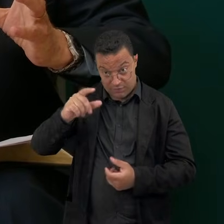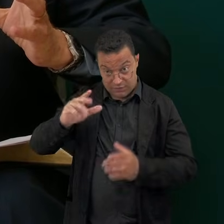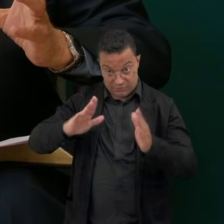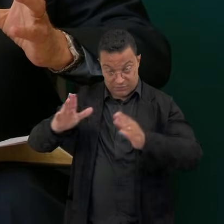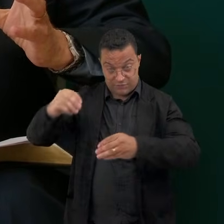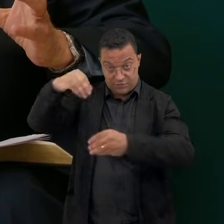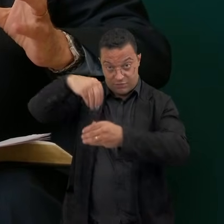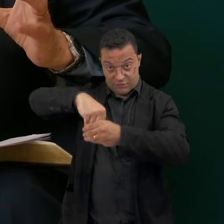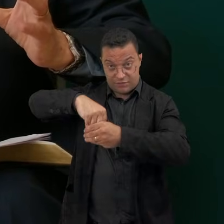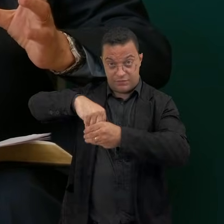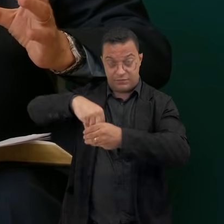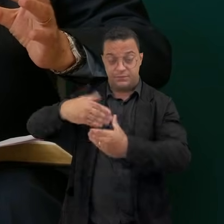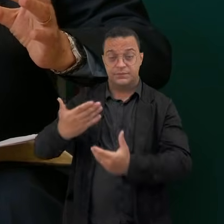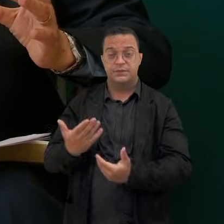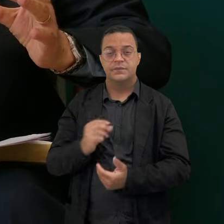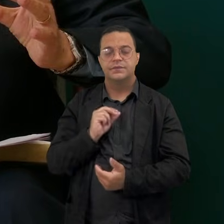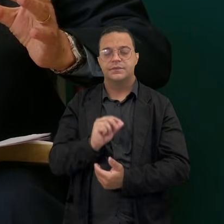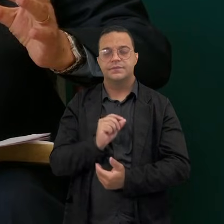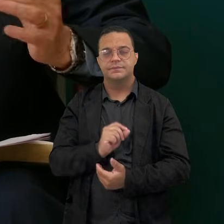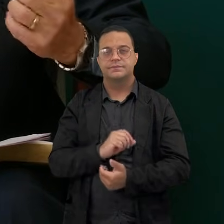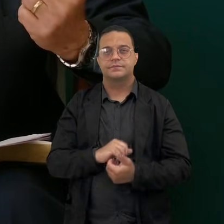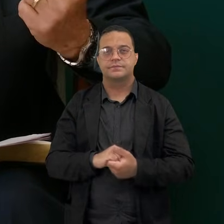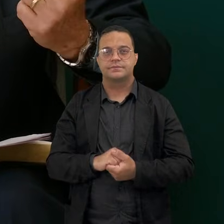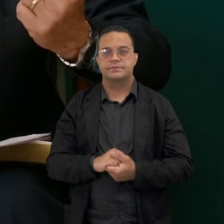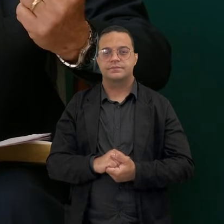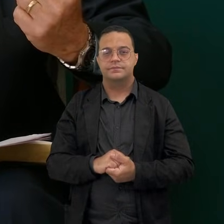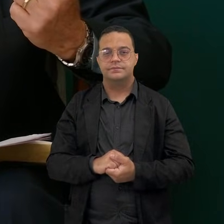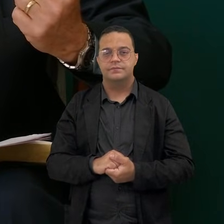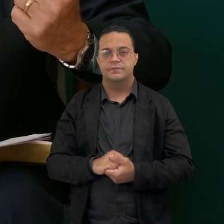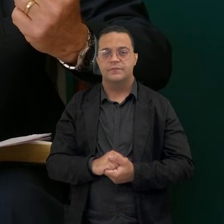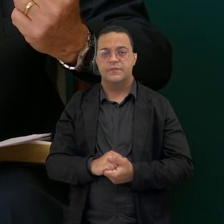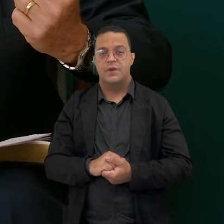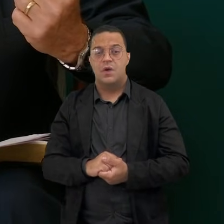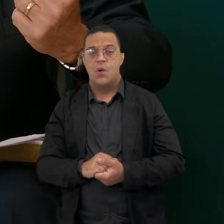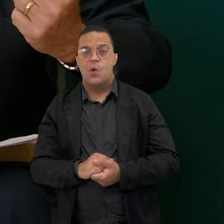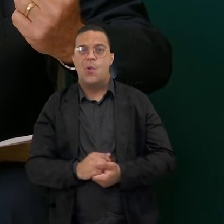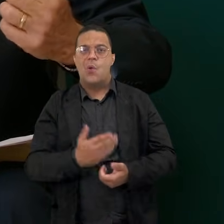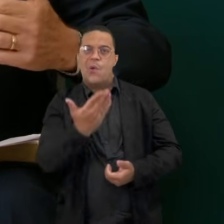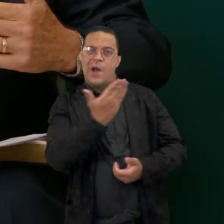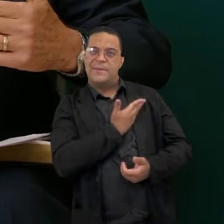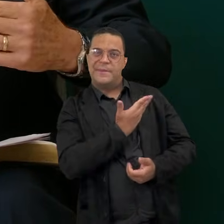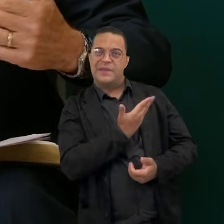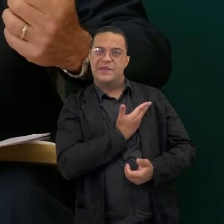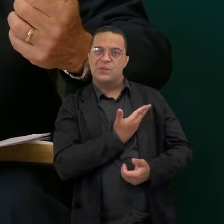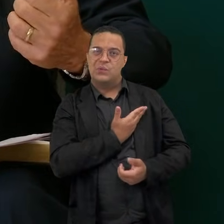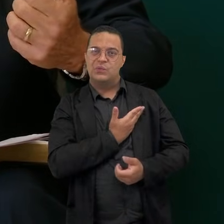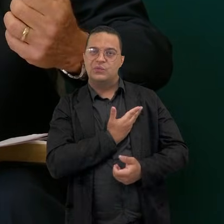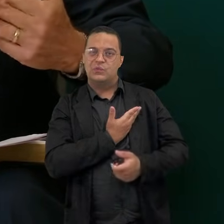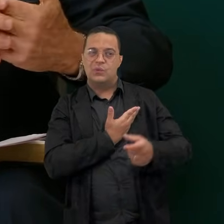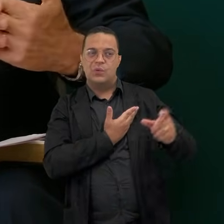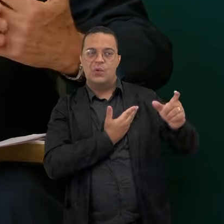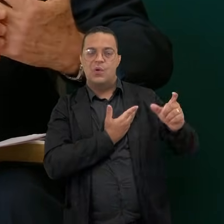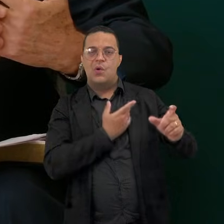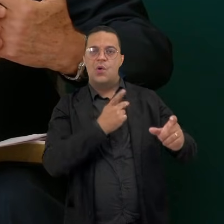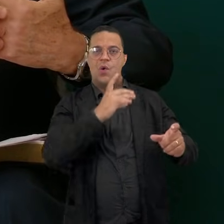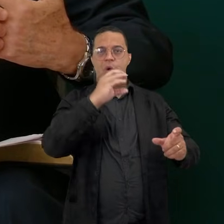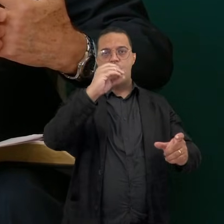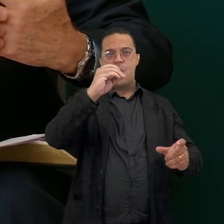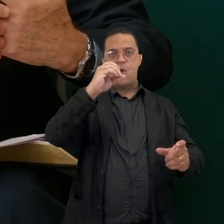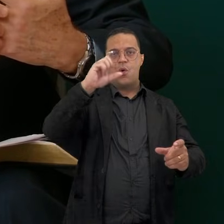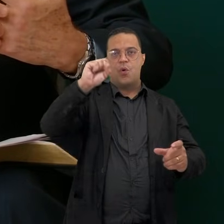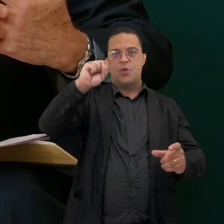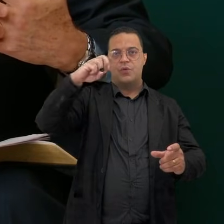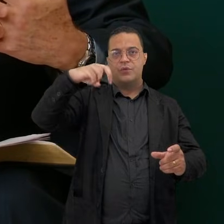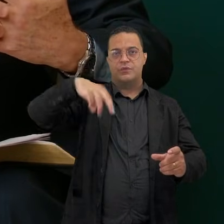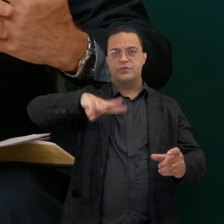pena resgatar, é que esse advogado internacional, de direito internacional que o Oswaldo Aranha